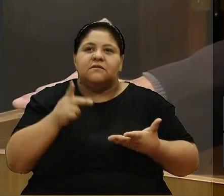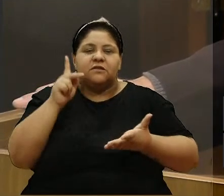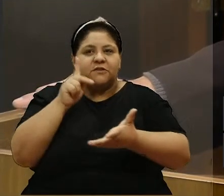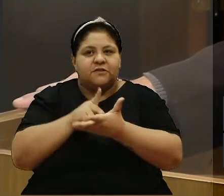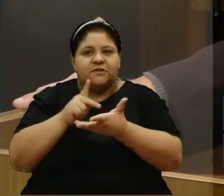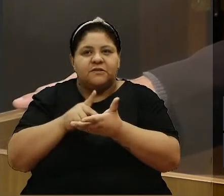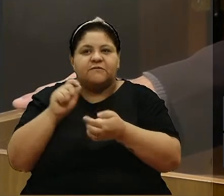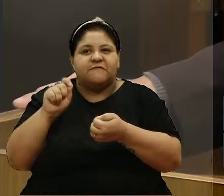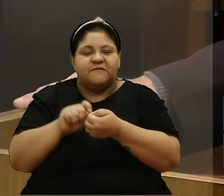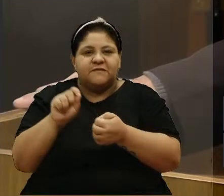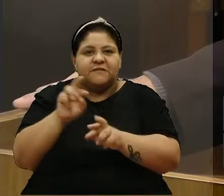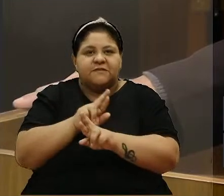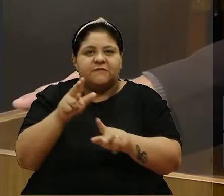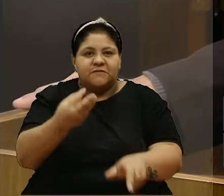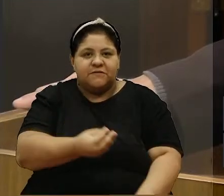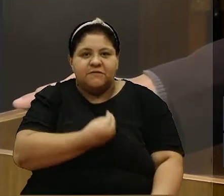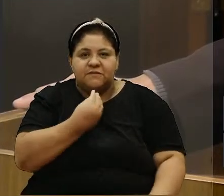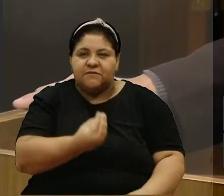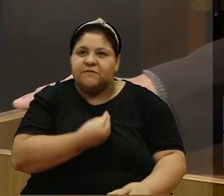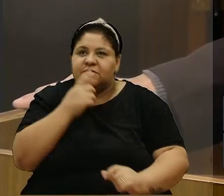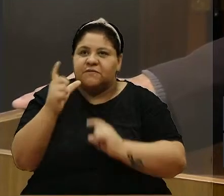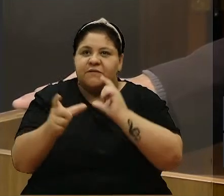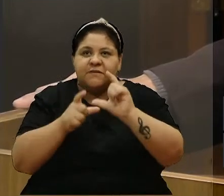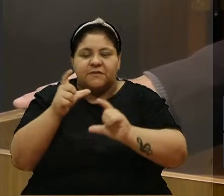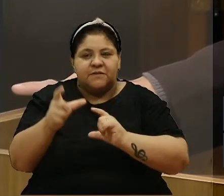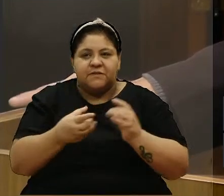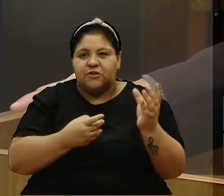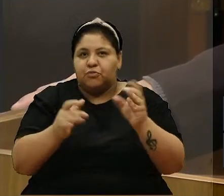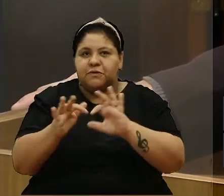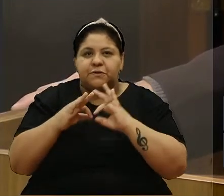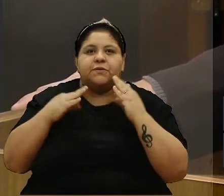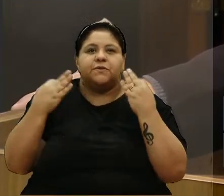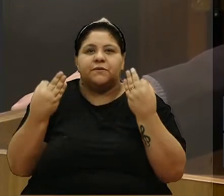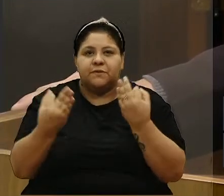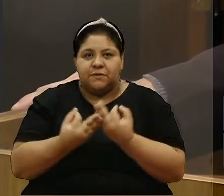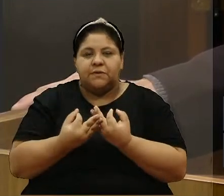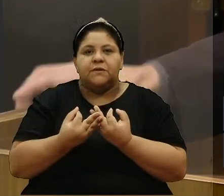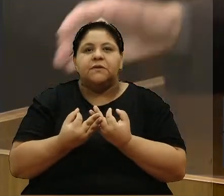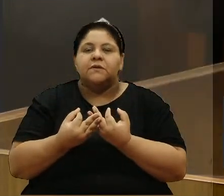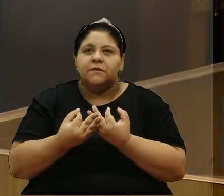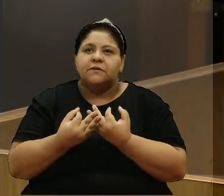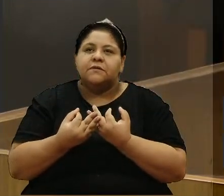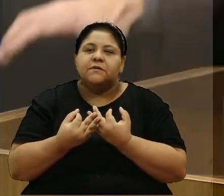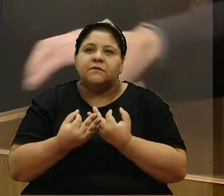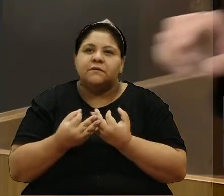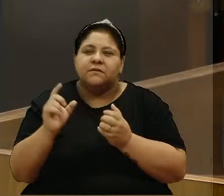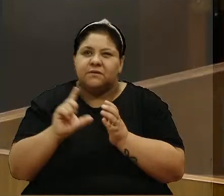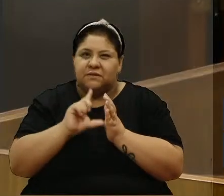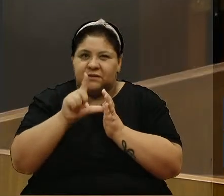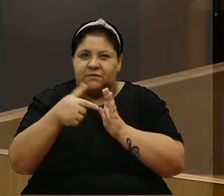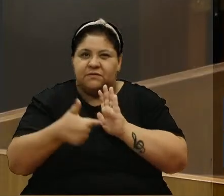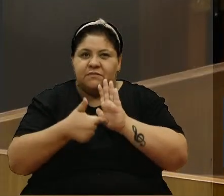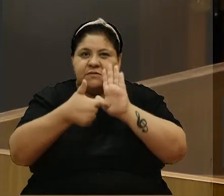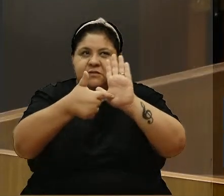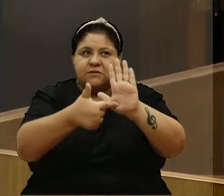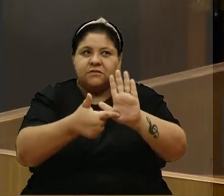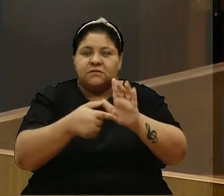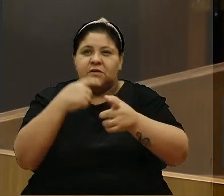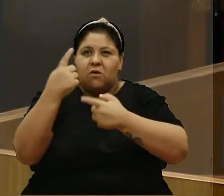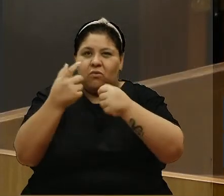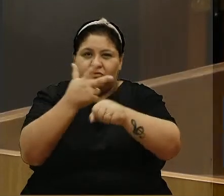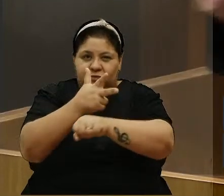a diferença na vida de muitas pessoas, de muitas famílias, aonde que, em seguida vamos exibir aí também alguns